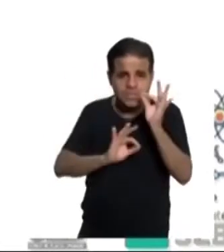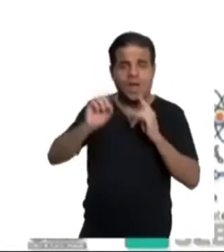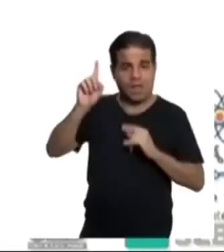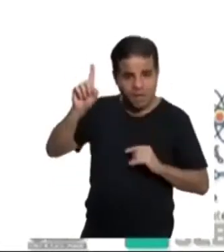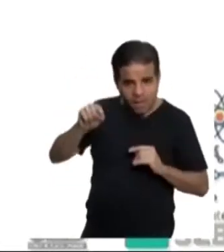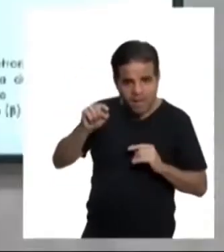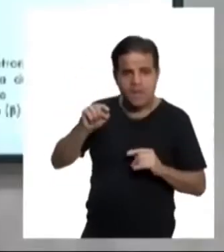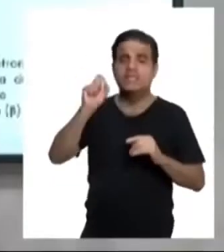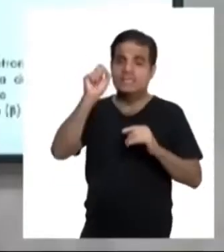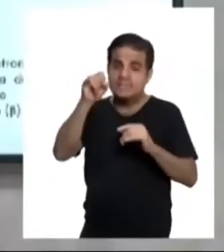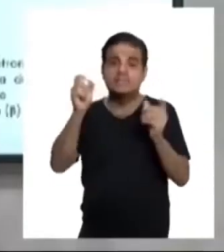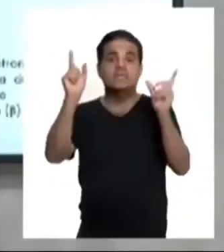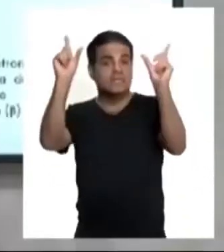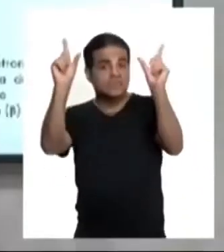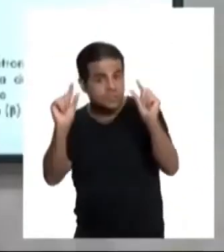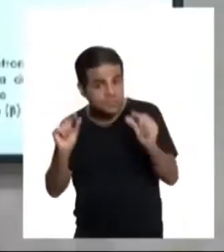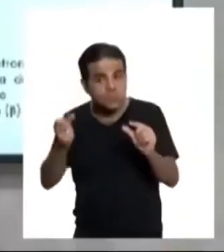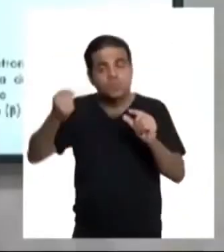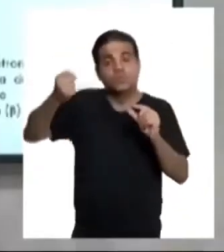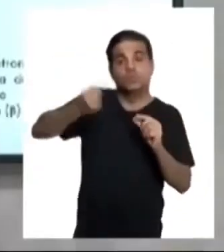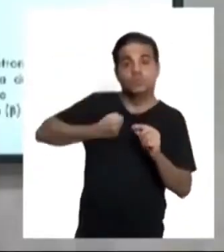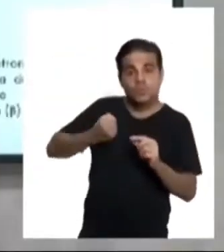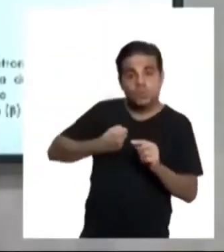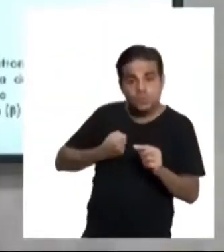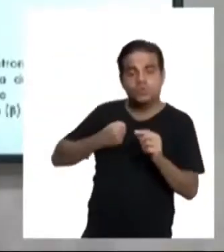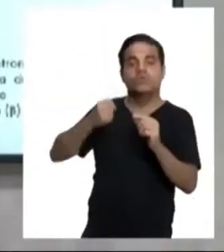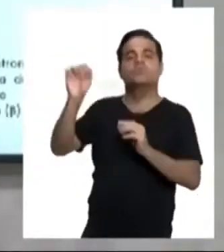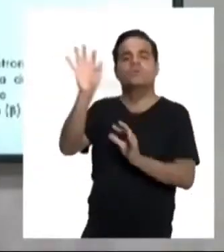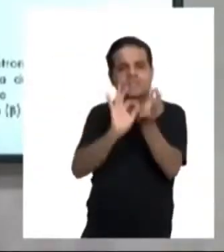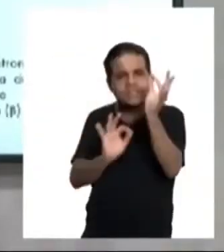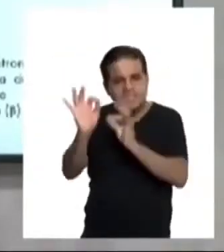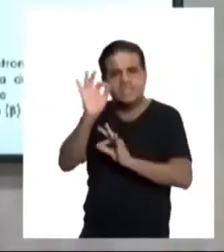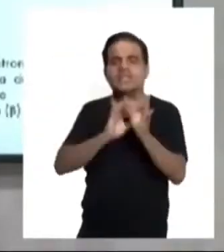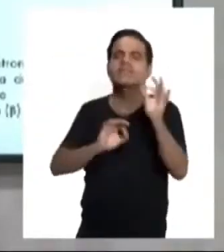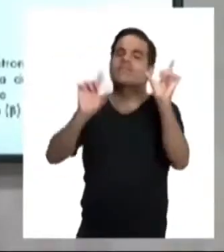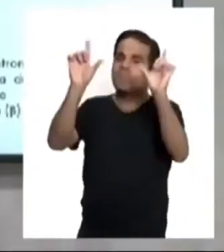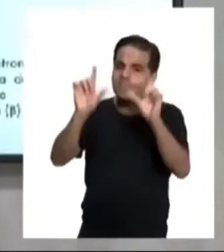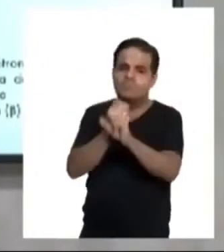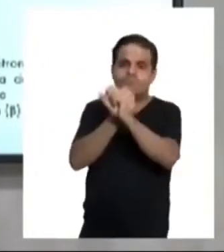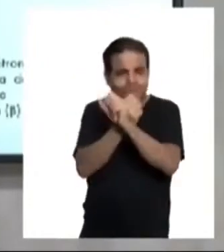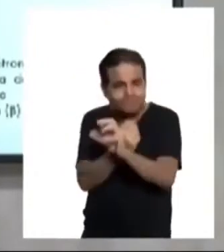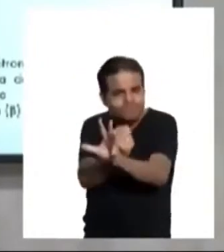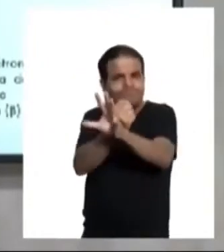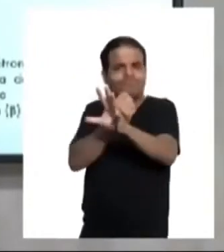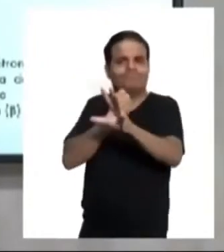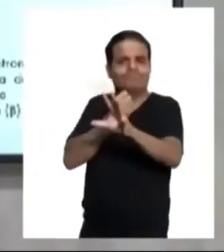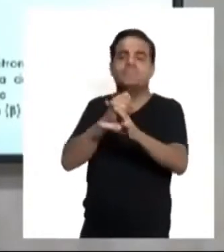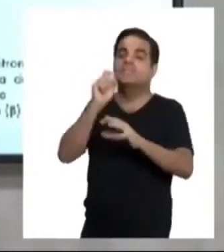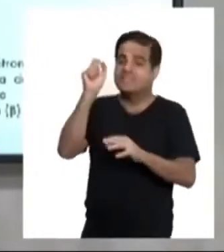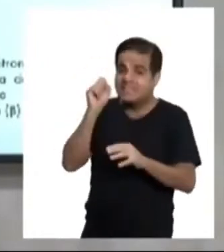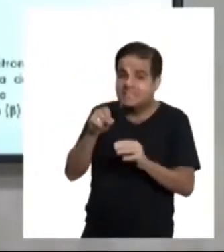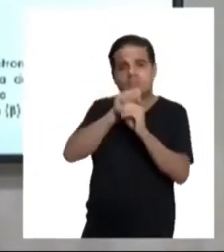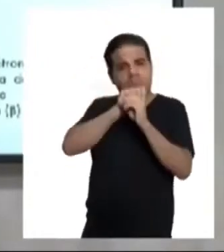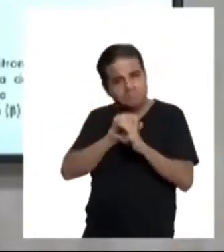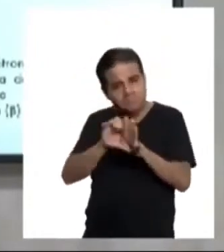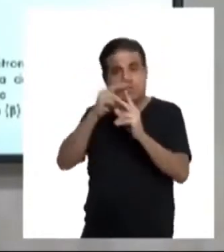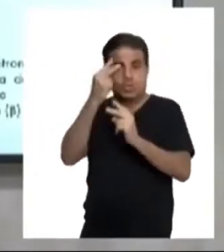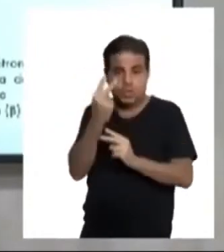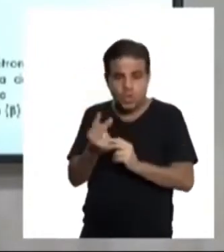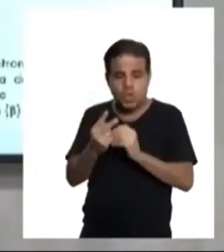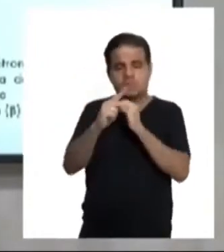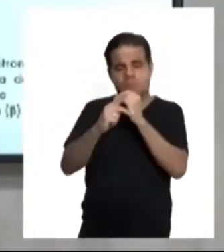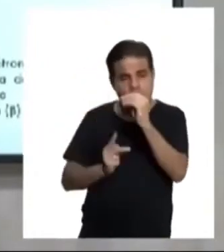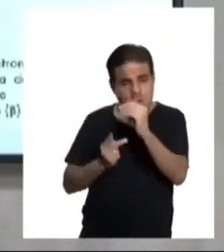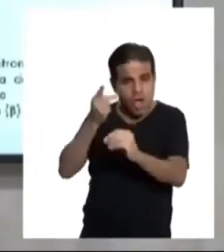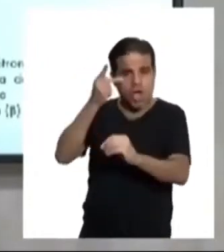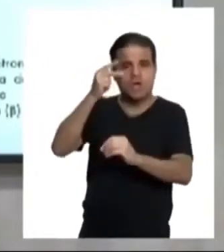Se ele está diminuindo o número de partículas no núcleo, ele está ficando menos radioativo. E se ele está emitindo 2 prótons e 2